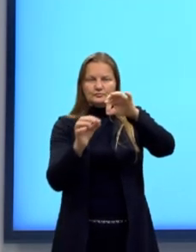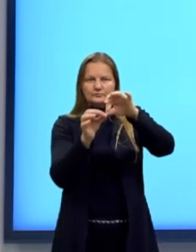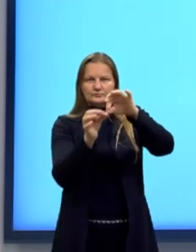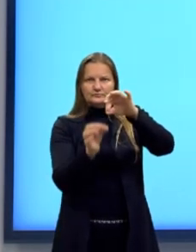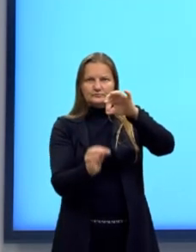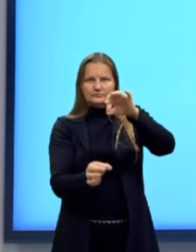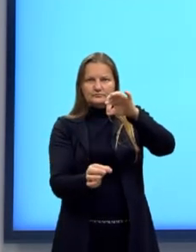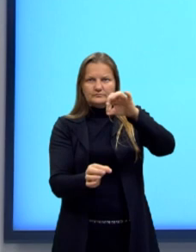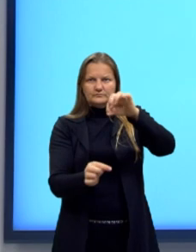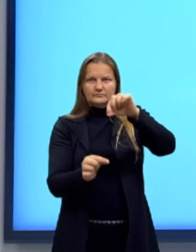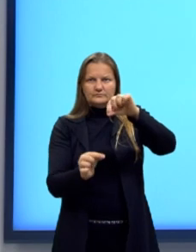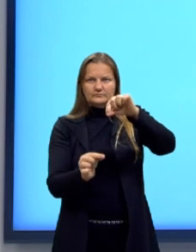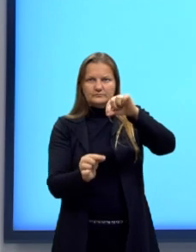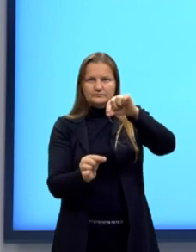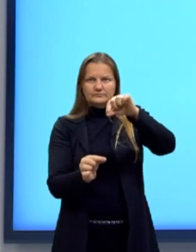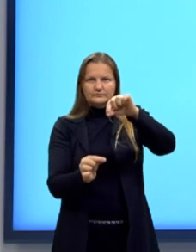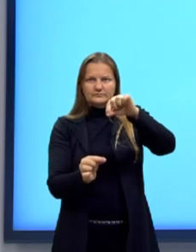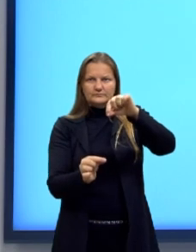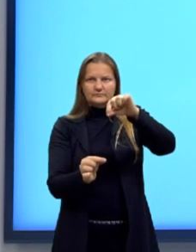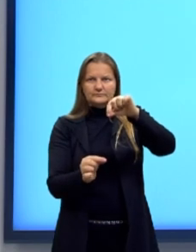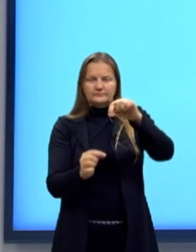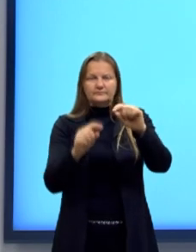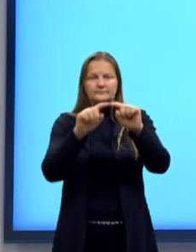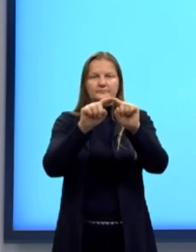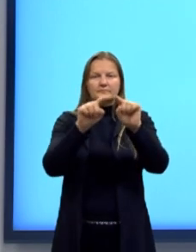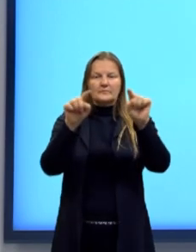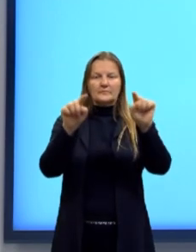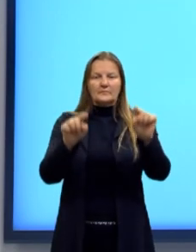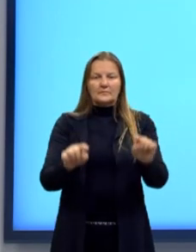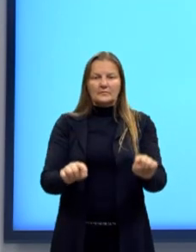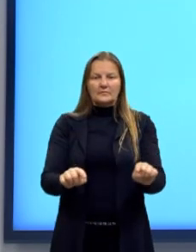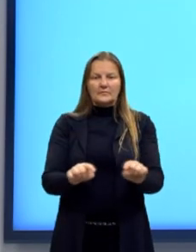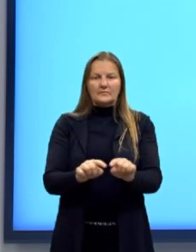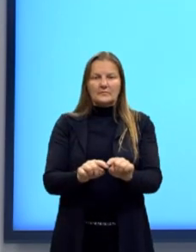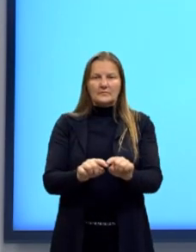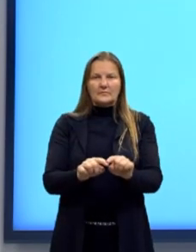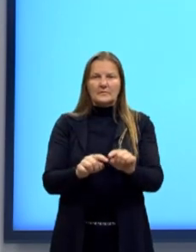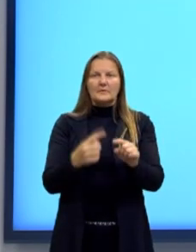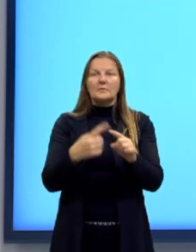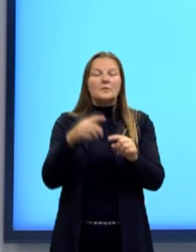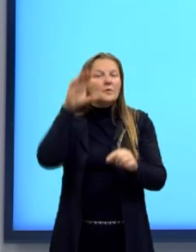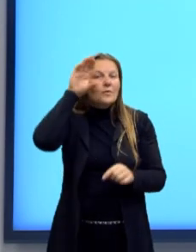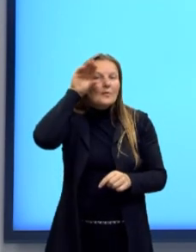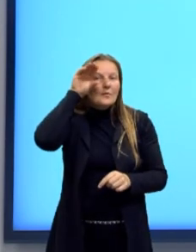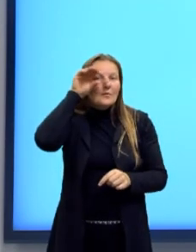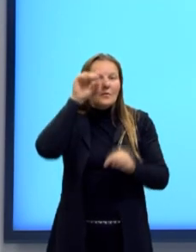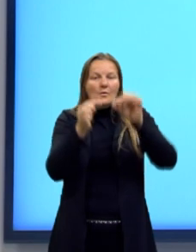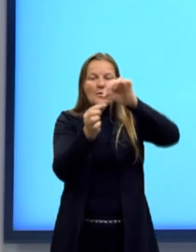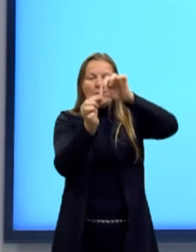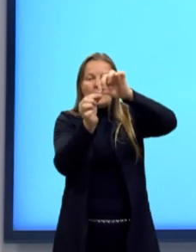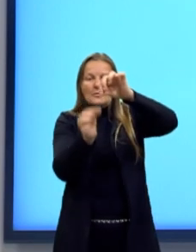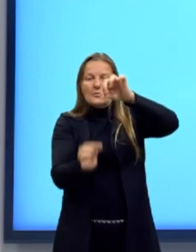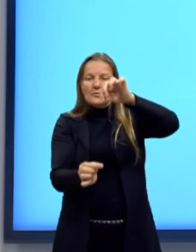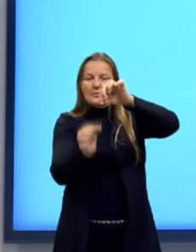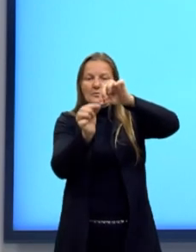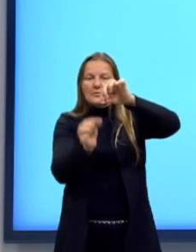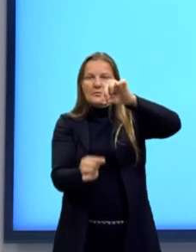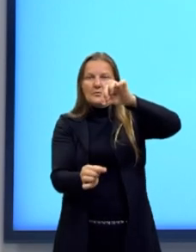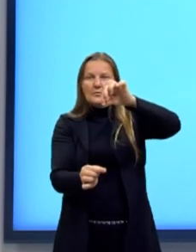que nós vamos rotacionar exatamente um retângulo e a gente consegue observar que um dos lados do nosso